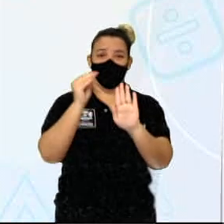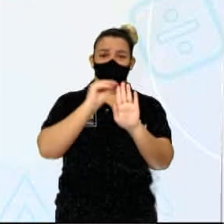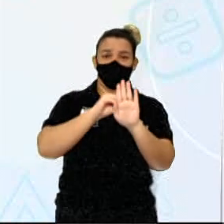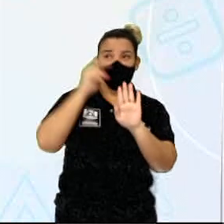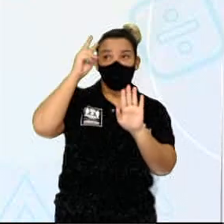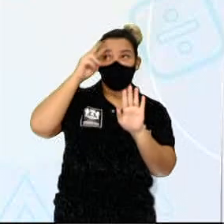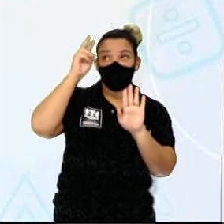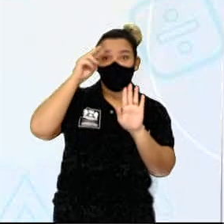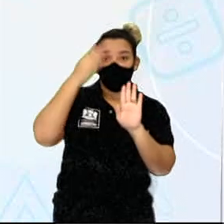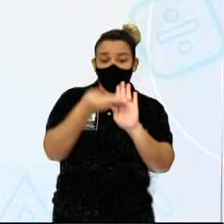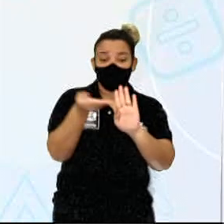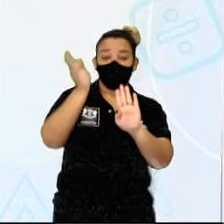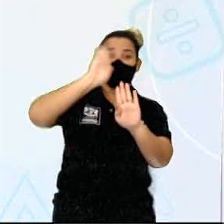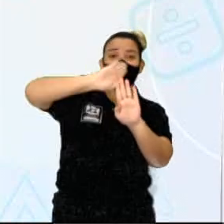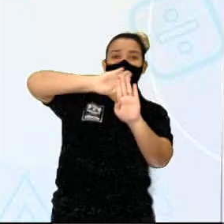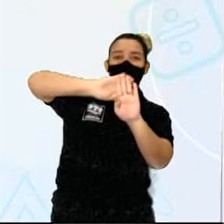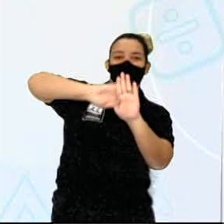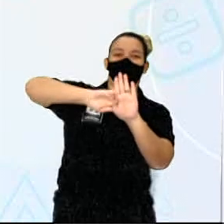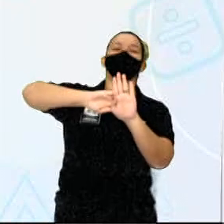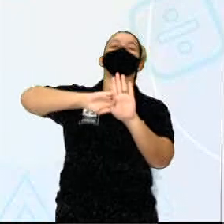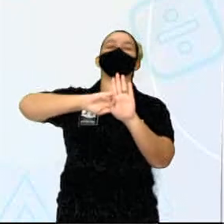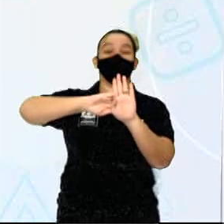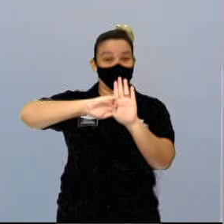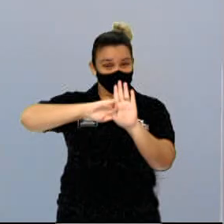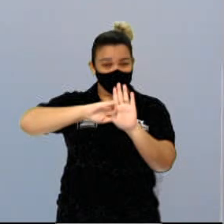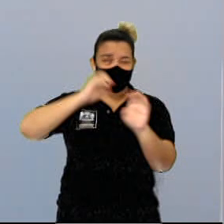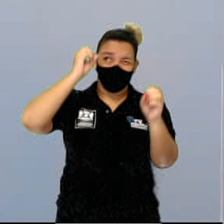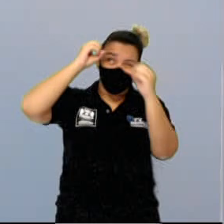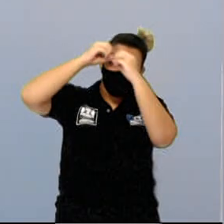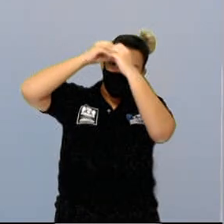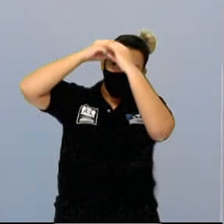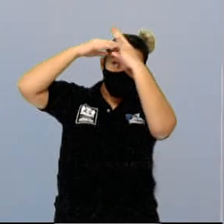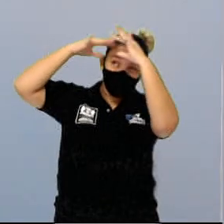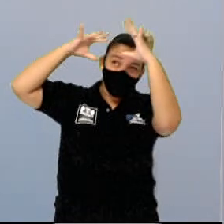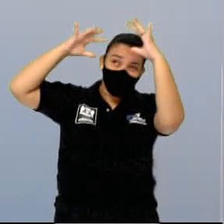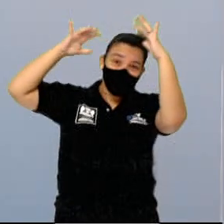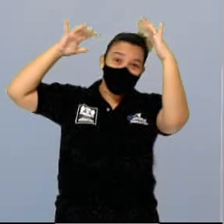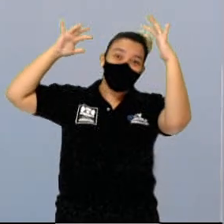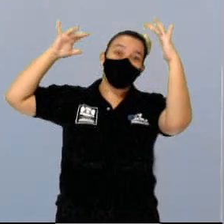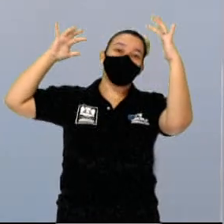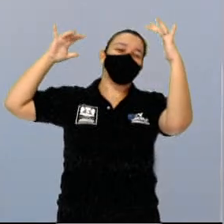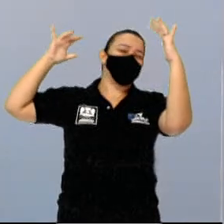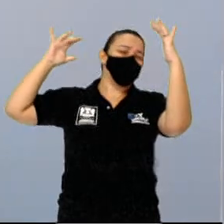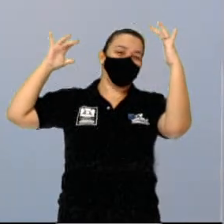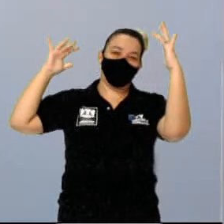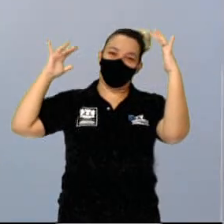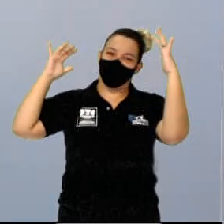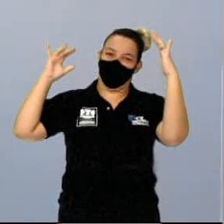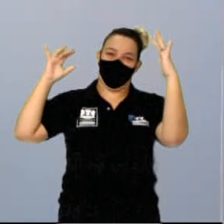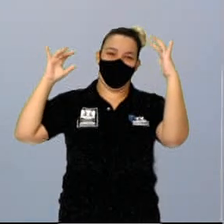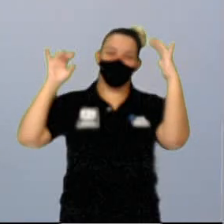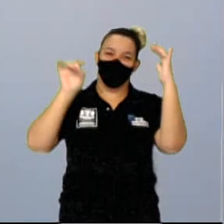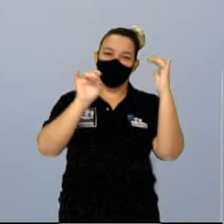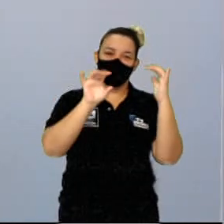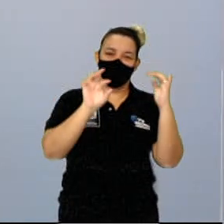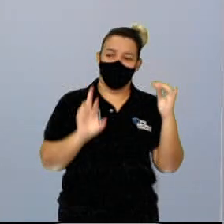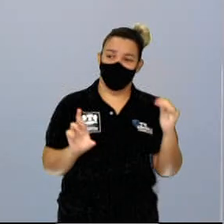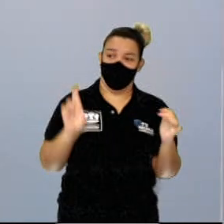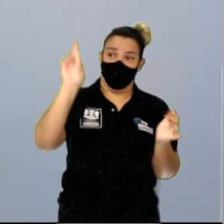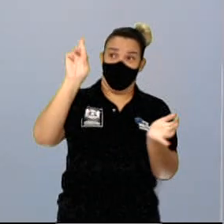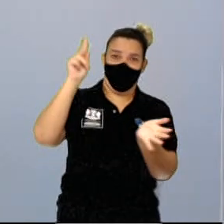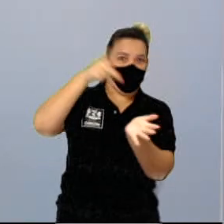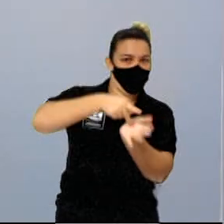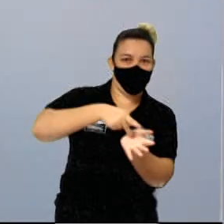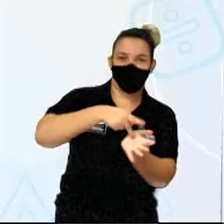por quê? Porque ela conta uma história imaginária, ela não tem responsabilidade com a realidade, tá